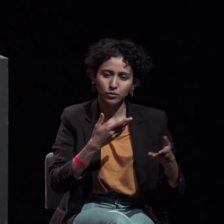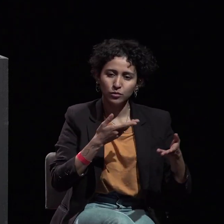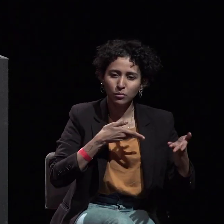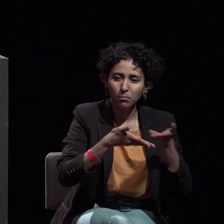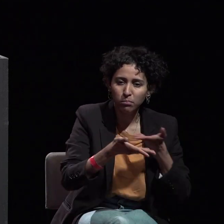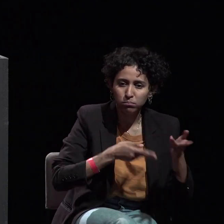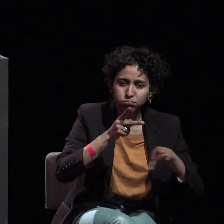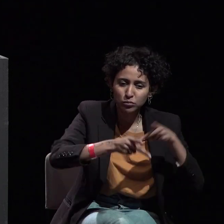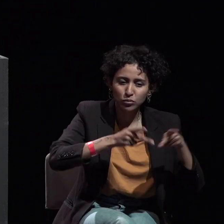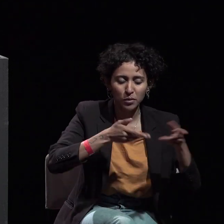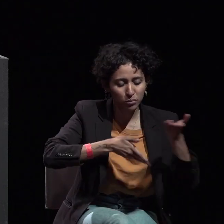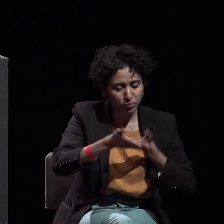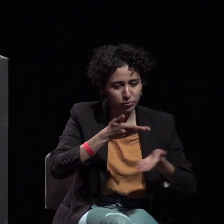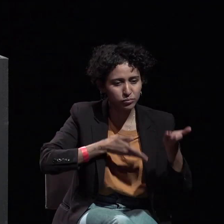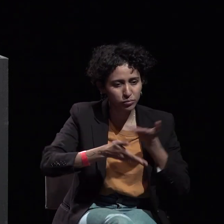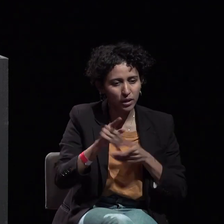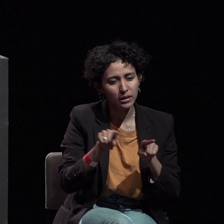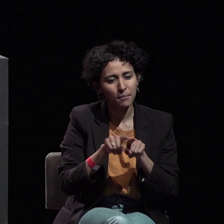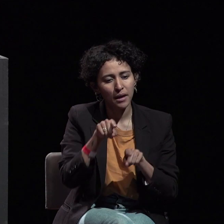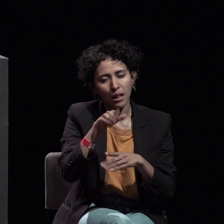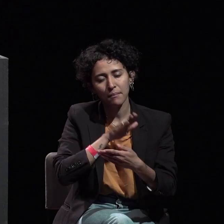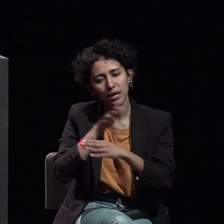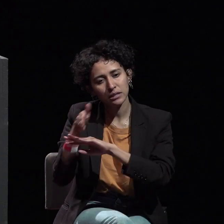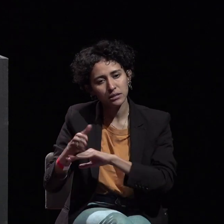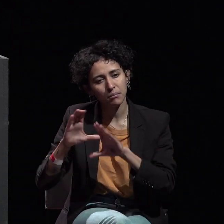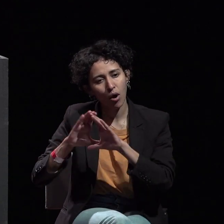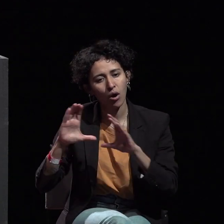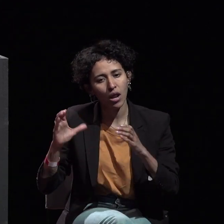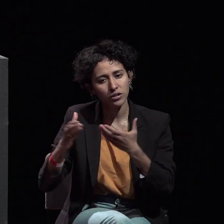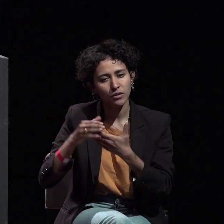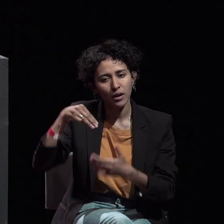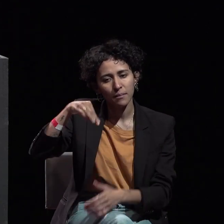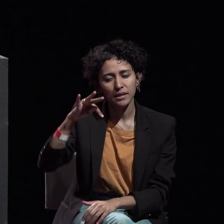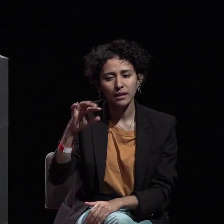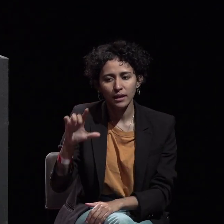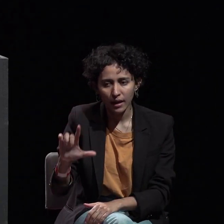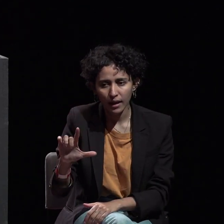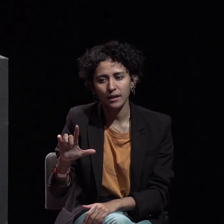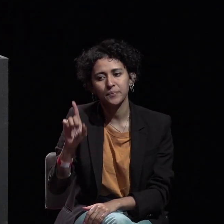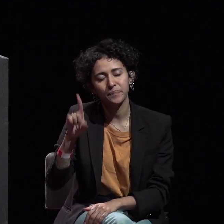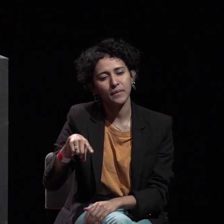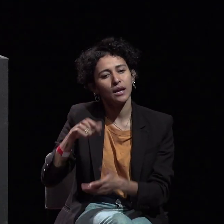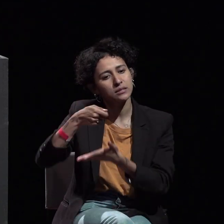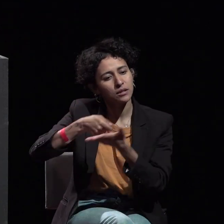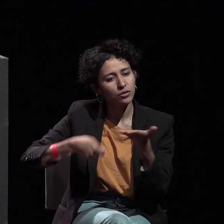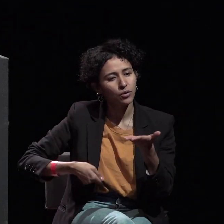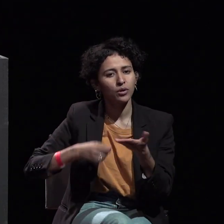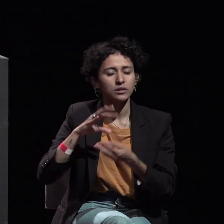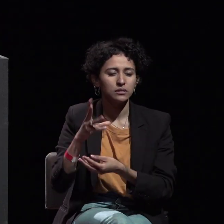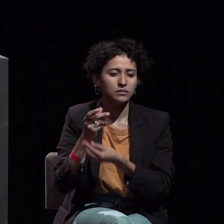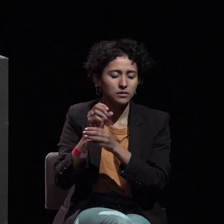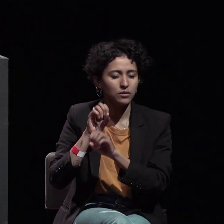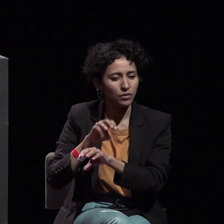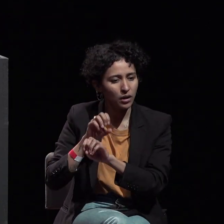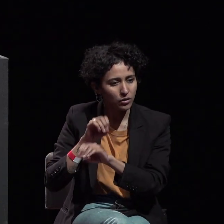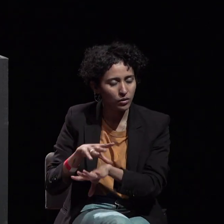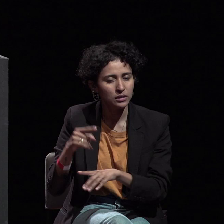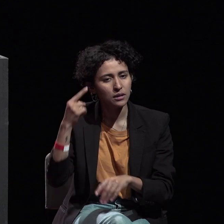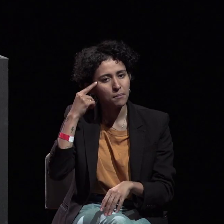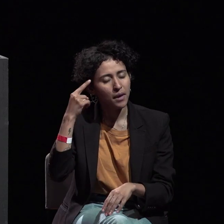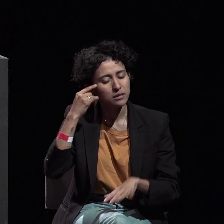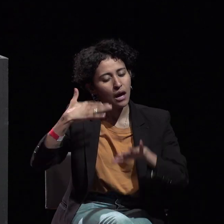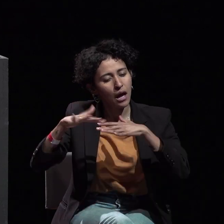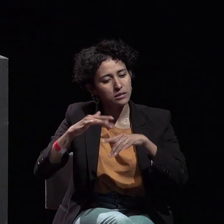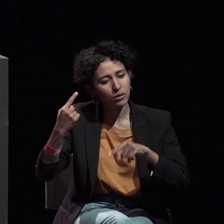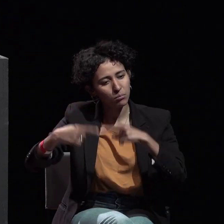integrante do coletivo MTL+, um grupo de artistas, escritores e educadores que combinam pesquisa estética com ação política.